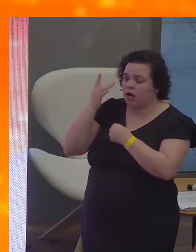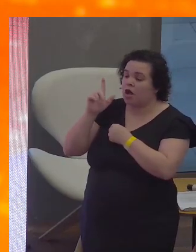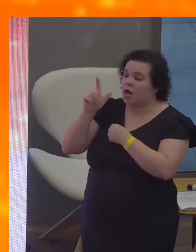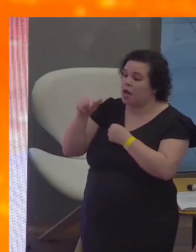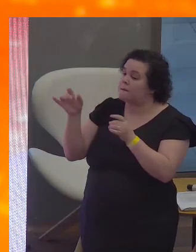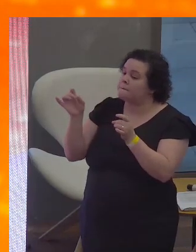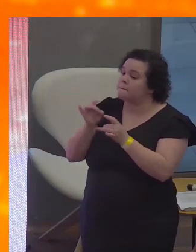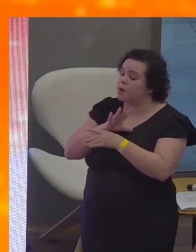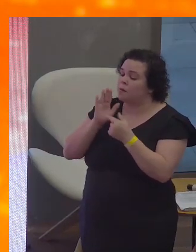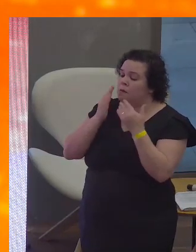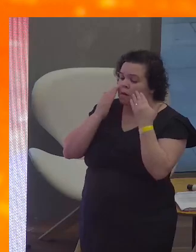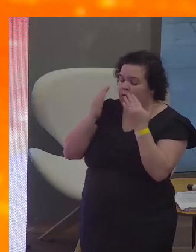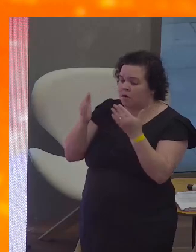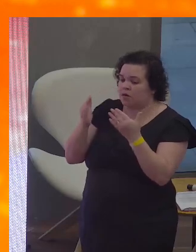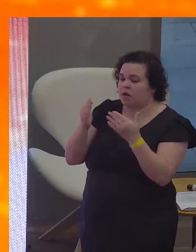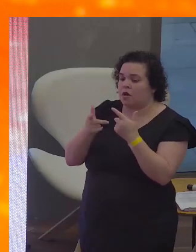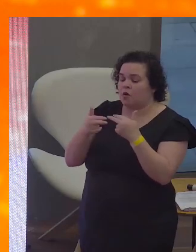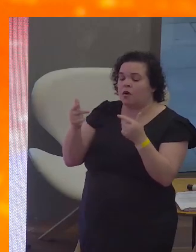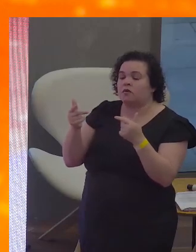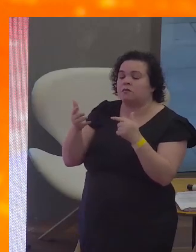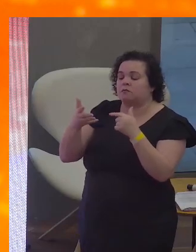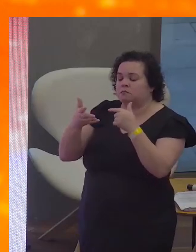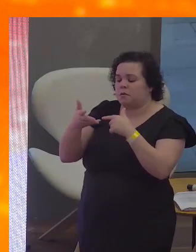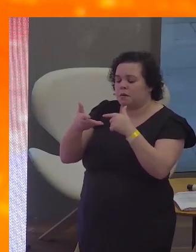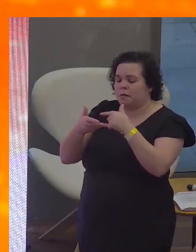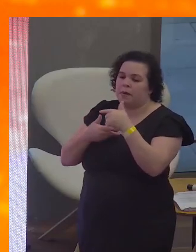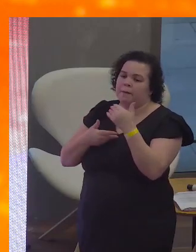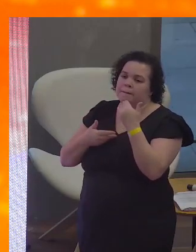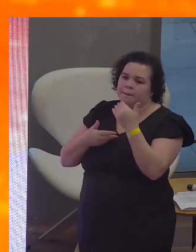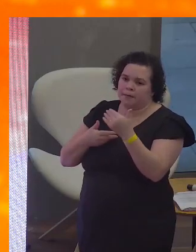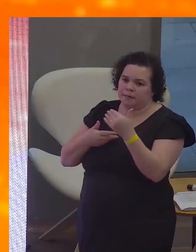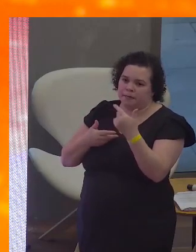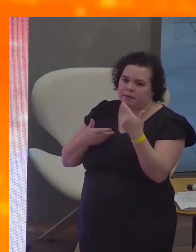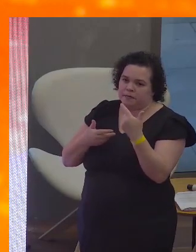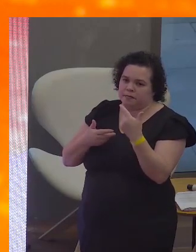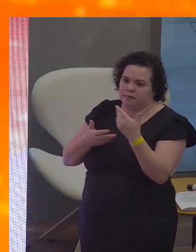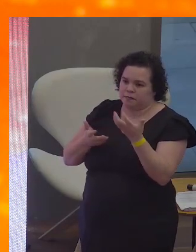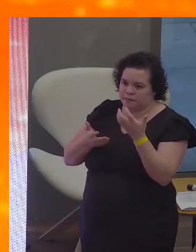a eficácia de muitas das alegações pretendidas.